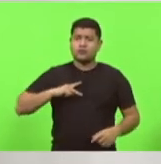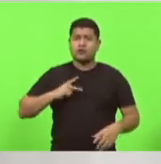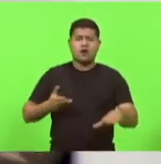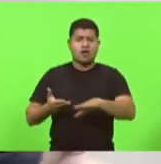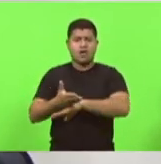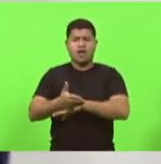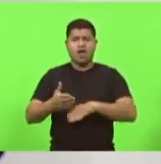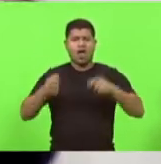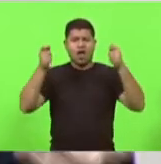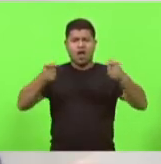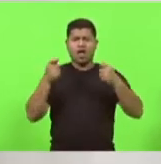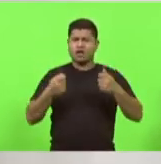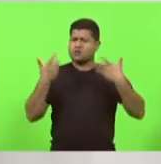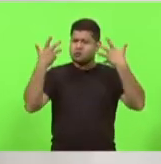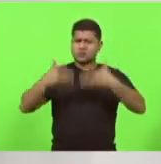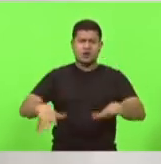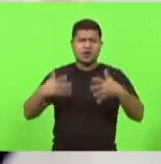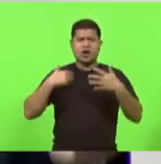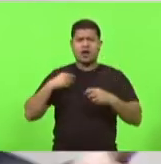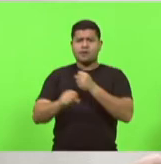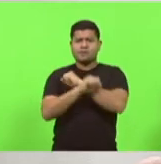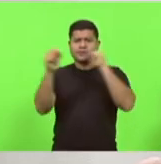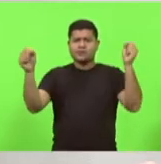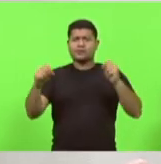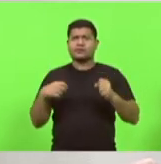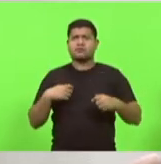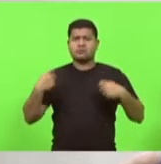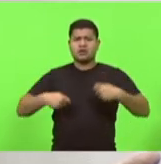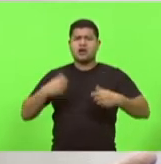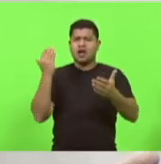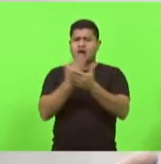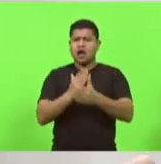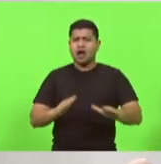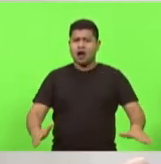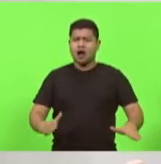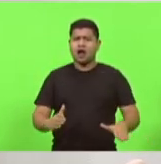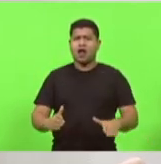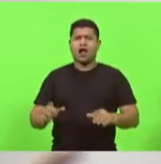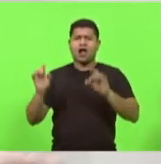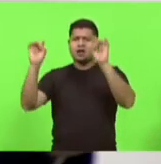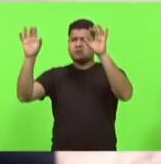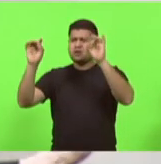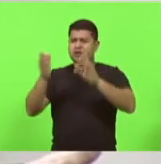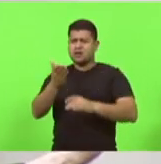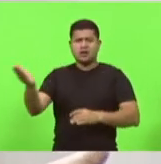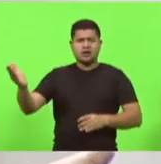gritar que não quer, que é um absurdo, que tem que acabar com esses privilégios.